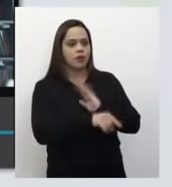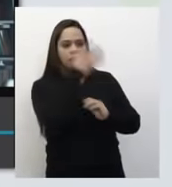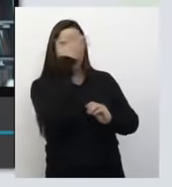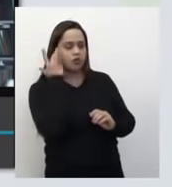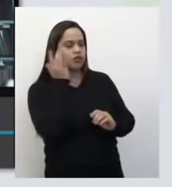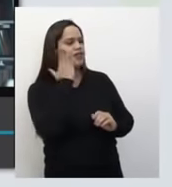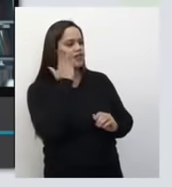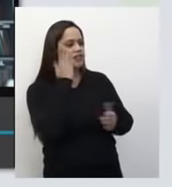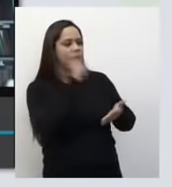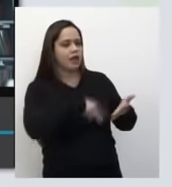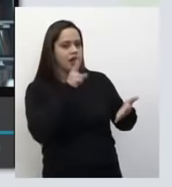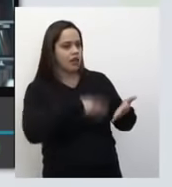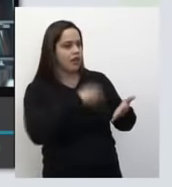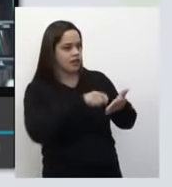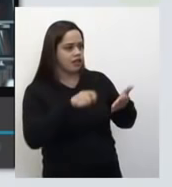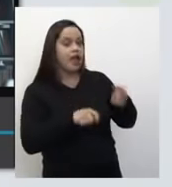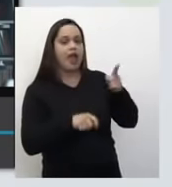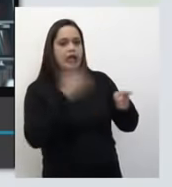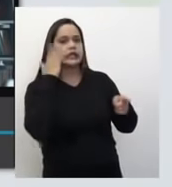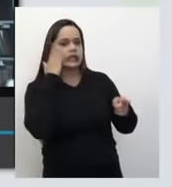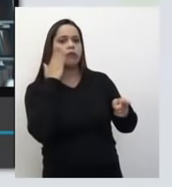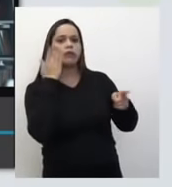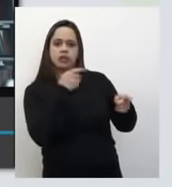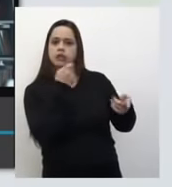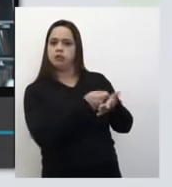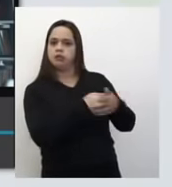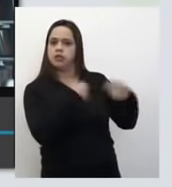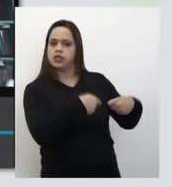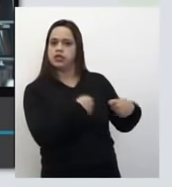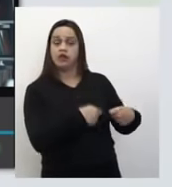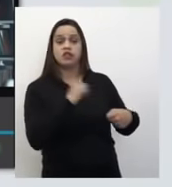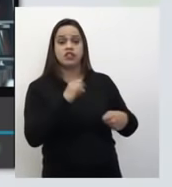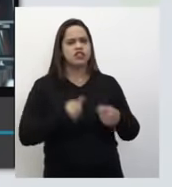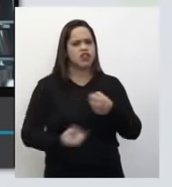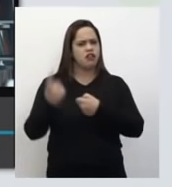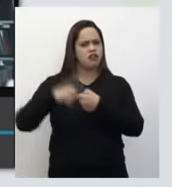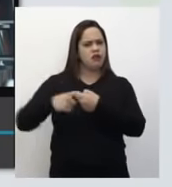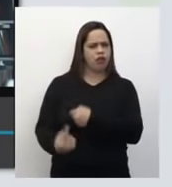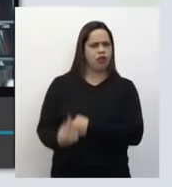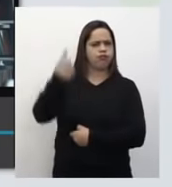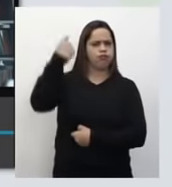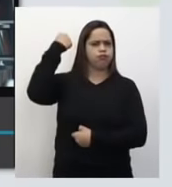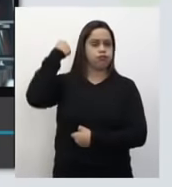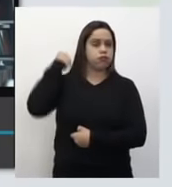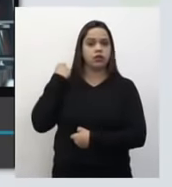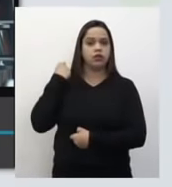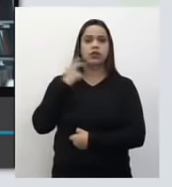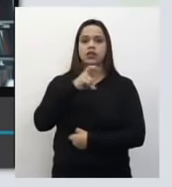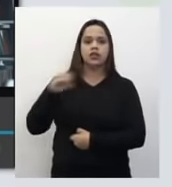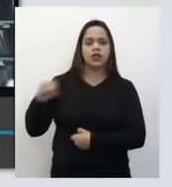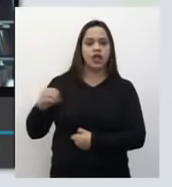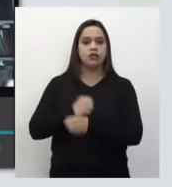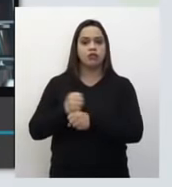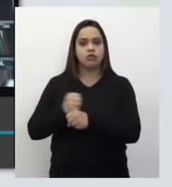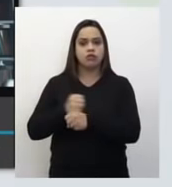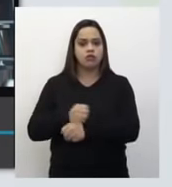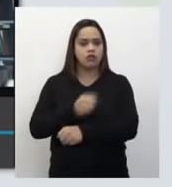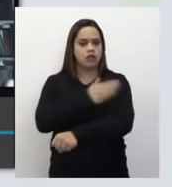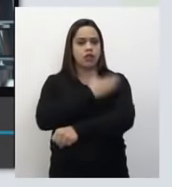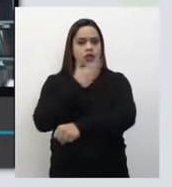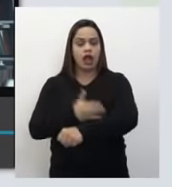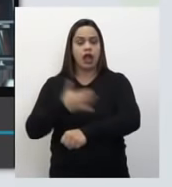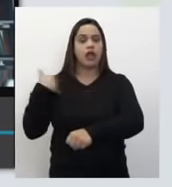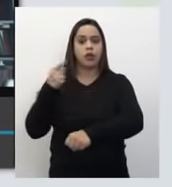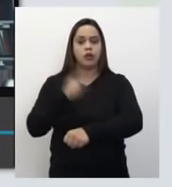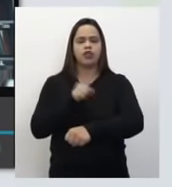não saiba, ela sabe que ela deveria. Se você voltasse 500 anos na história, para a Idade Média, e perguntasse para algum rei daquela época, quantos da sua população que sabe